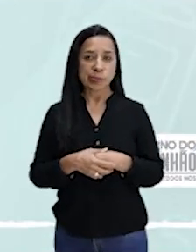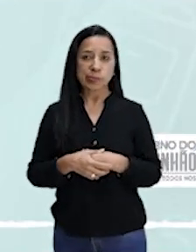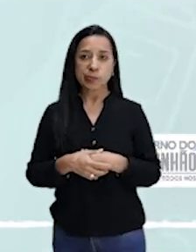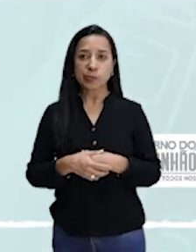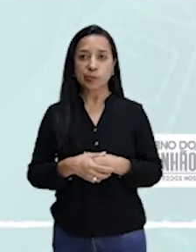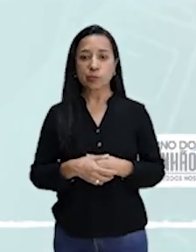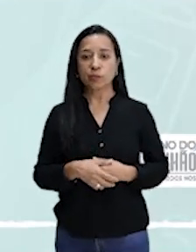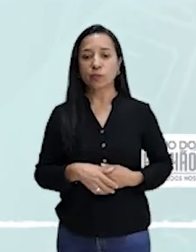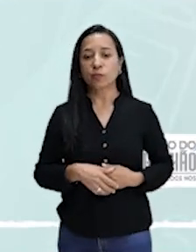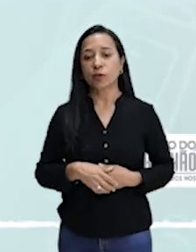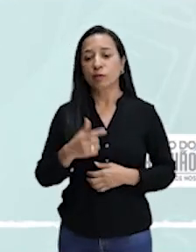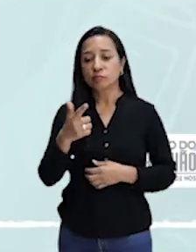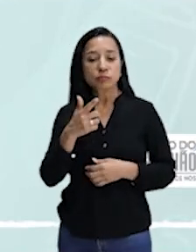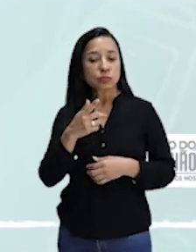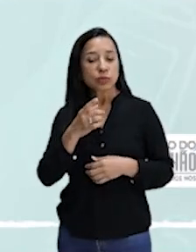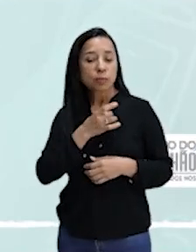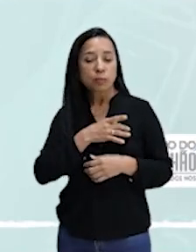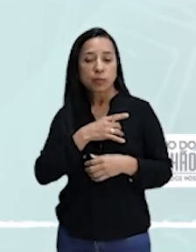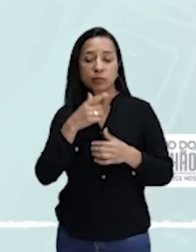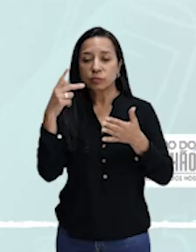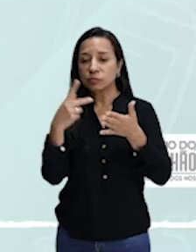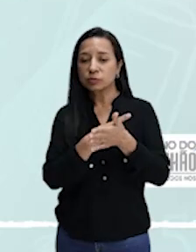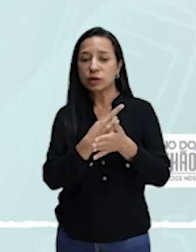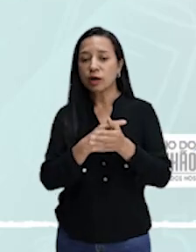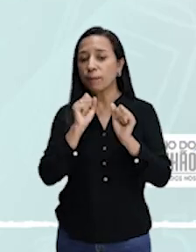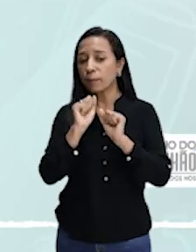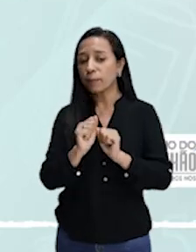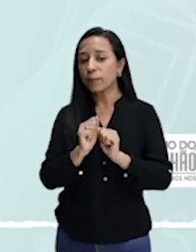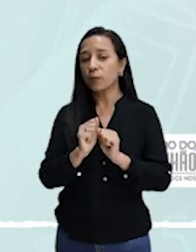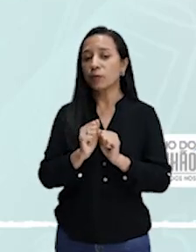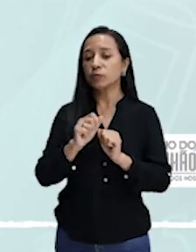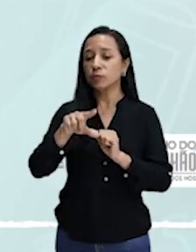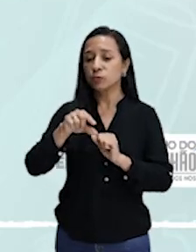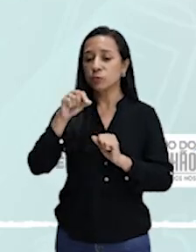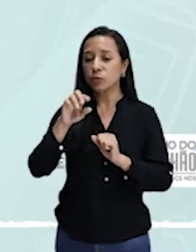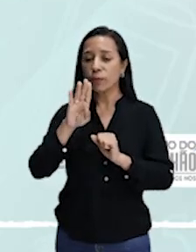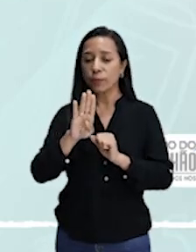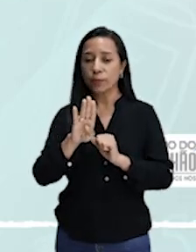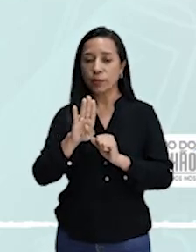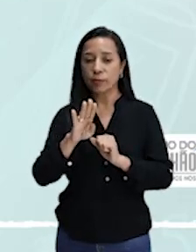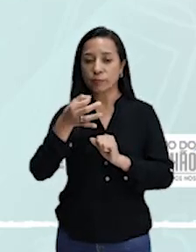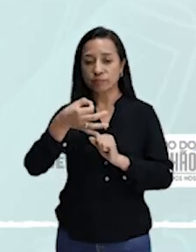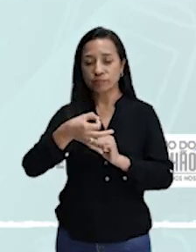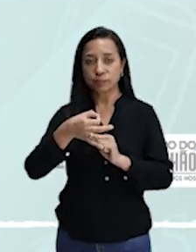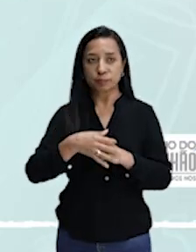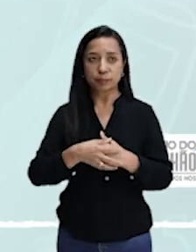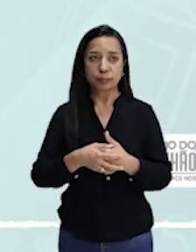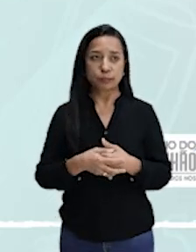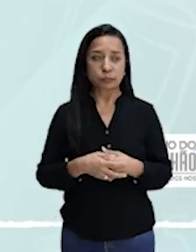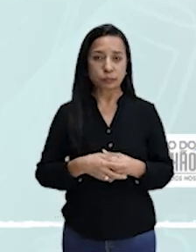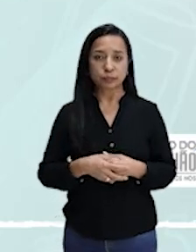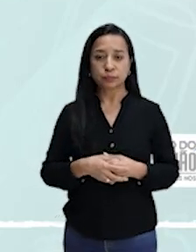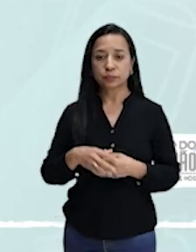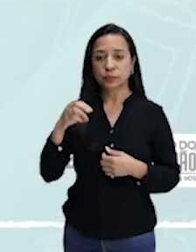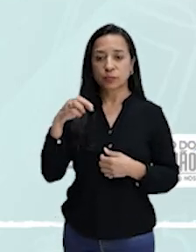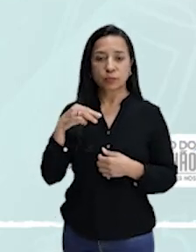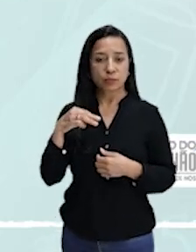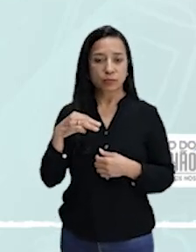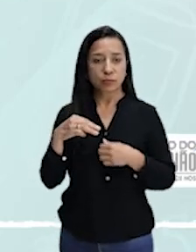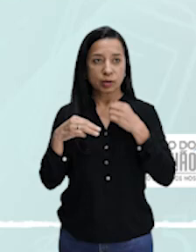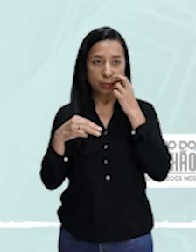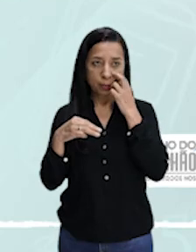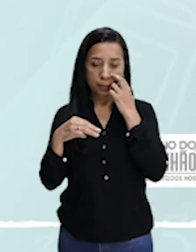então sem medo de errar você poderia ir lá marcar a letra B né que a resposta estaria correta então matemática mente falando